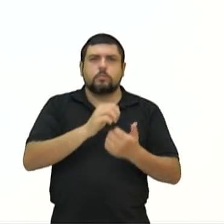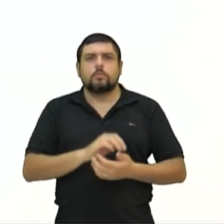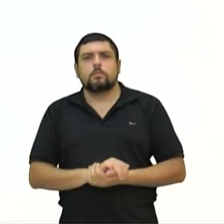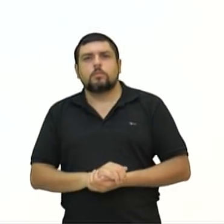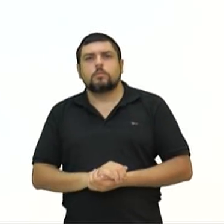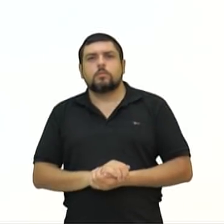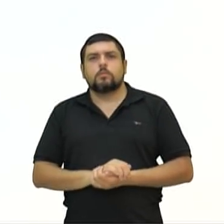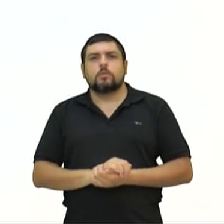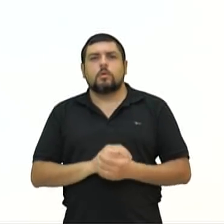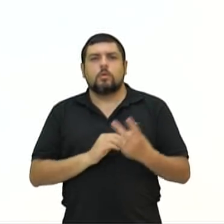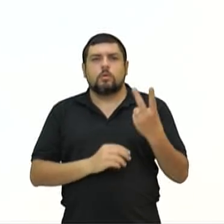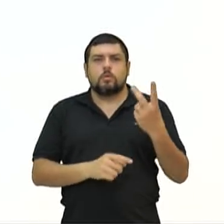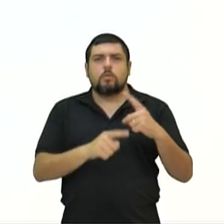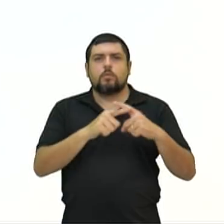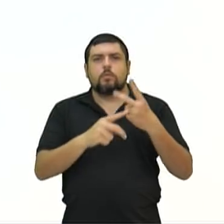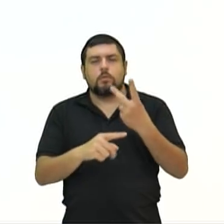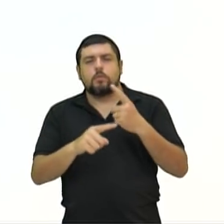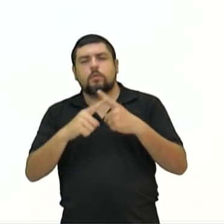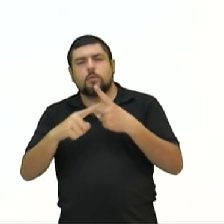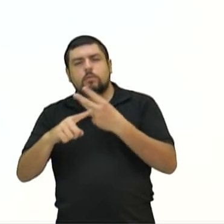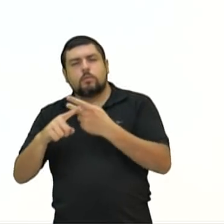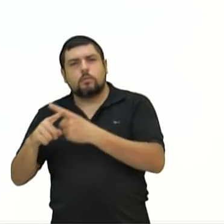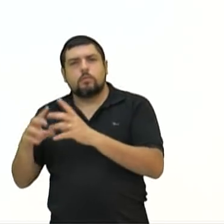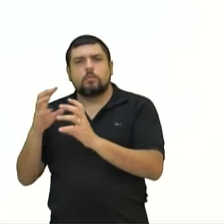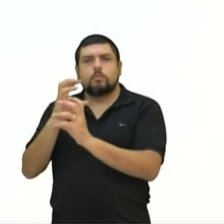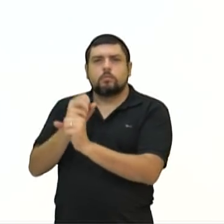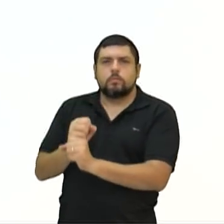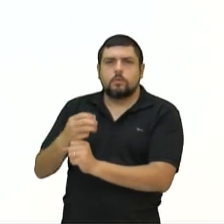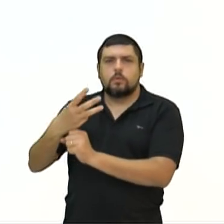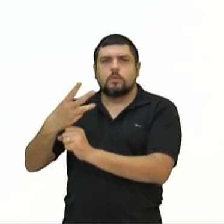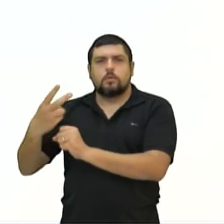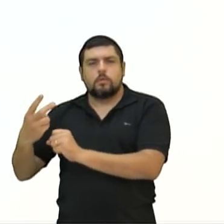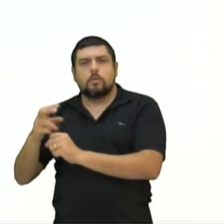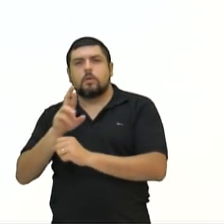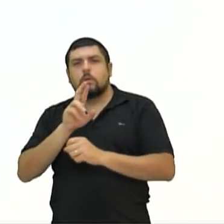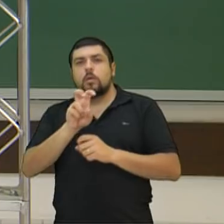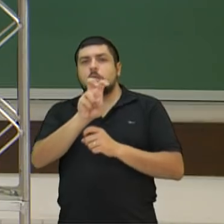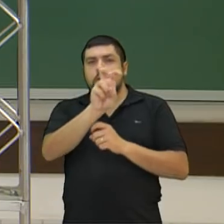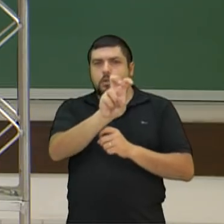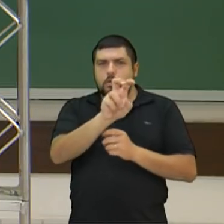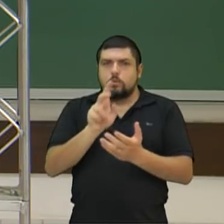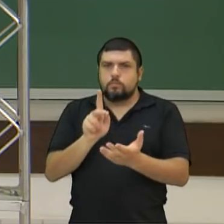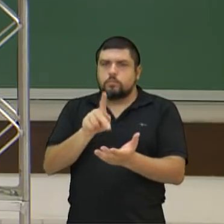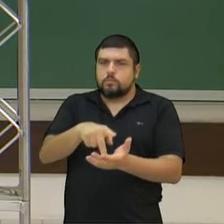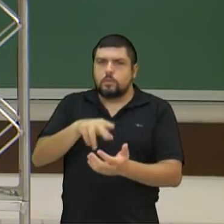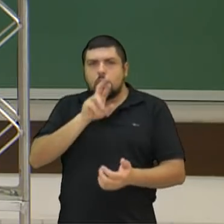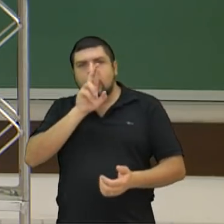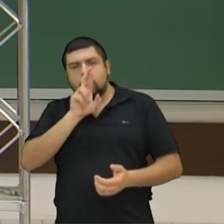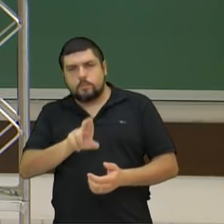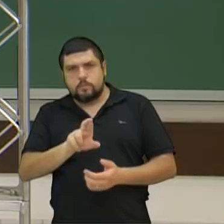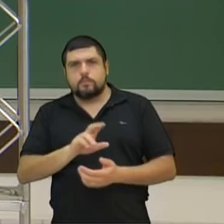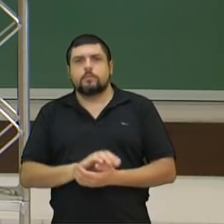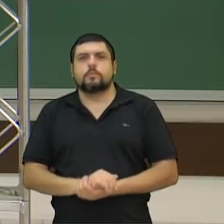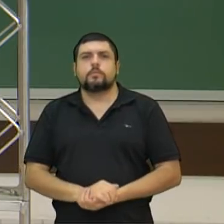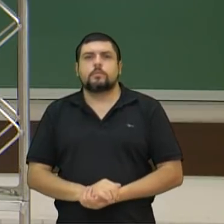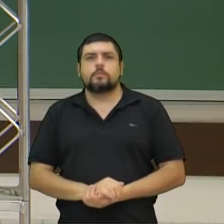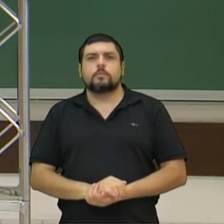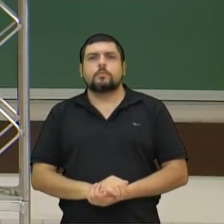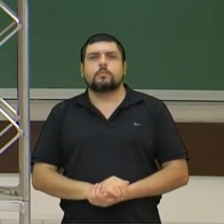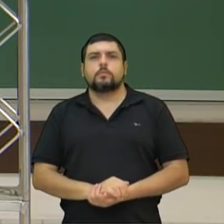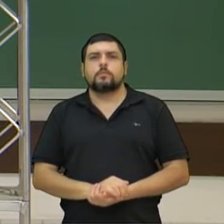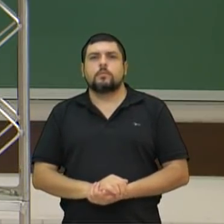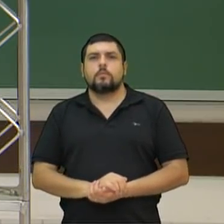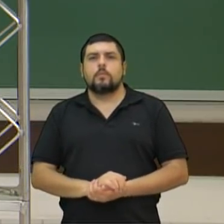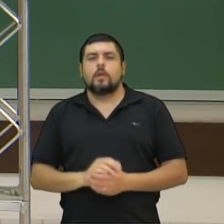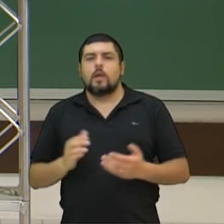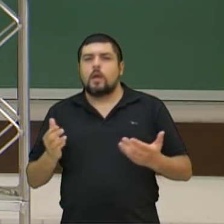é 32. Então, encontramos a solução, é 5. Ok? Parece meio redundante, mas é isso.